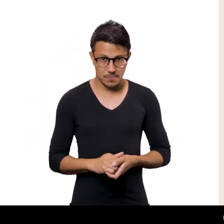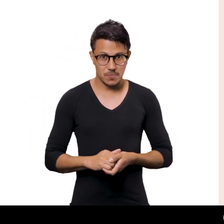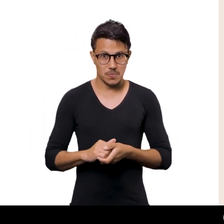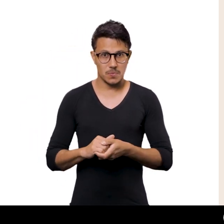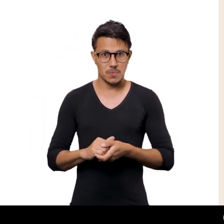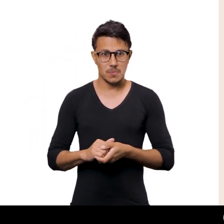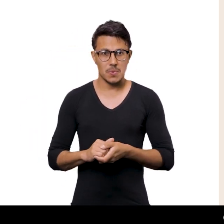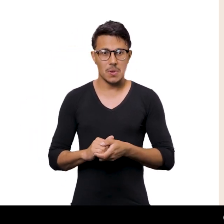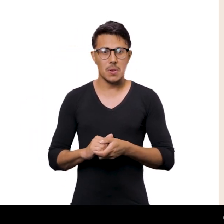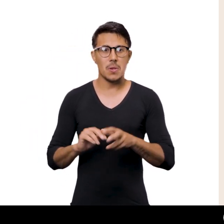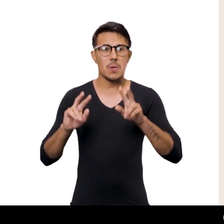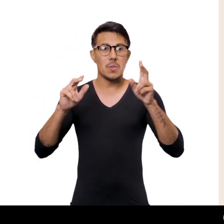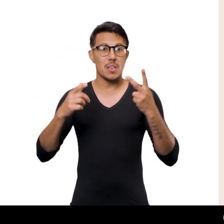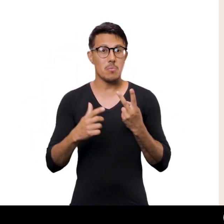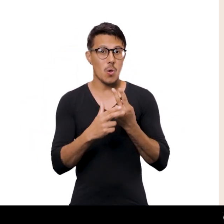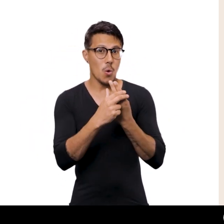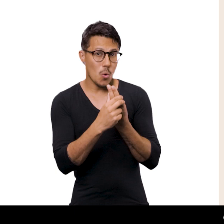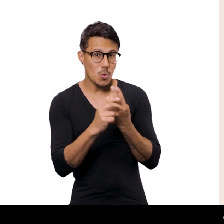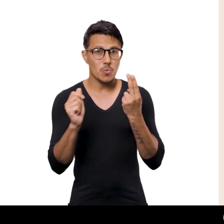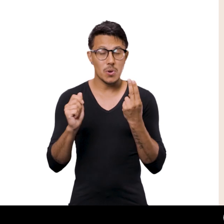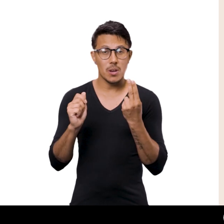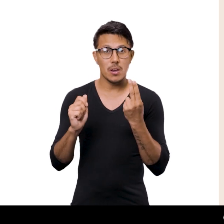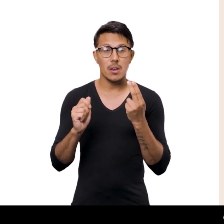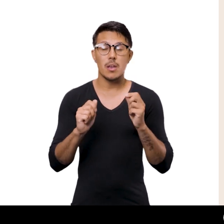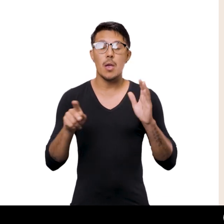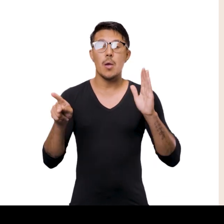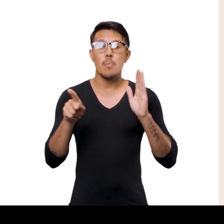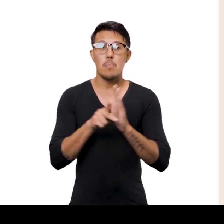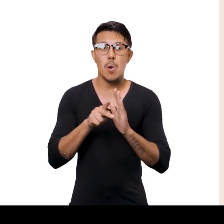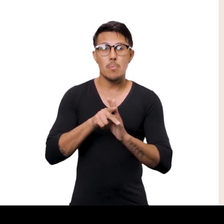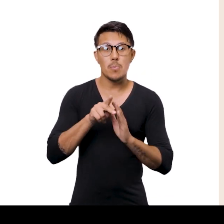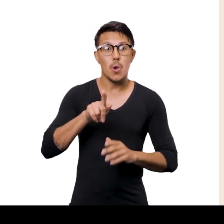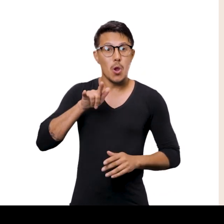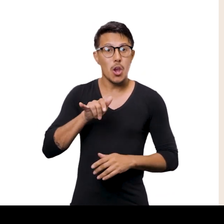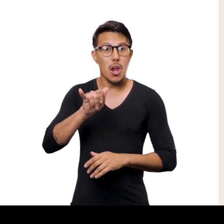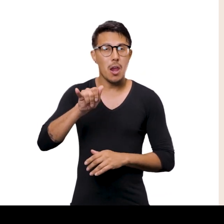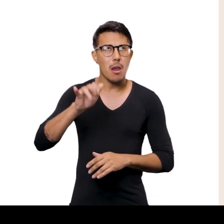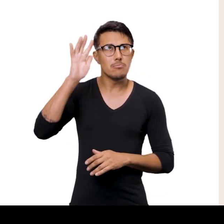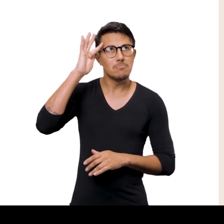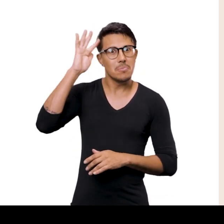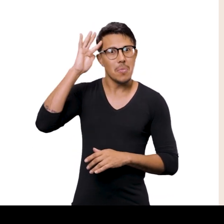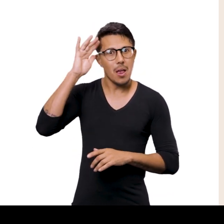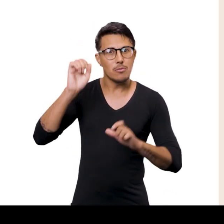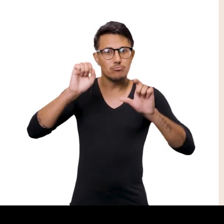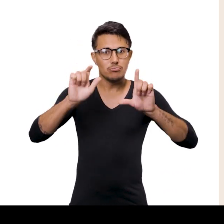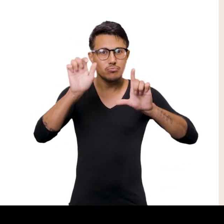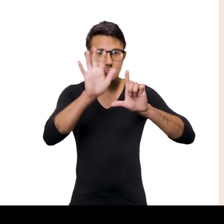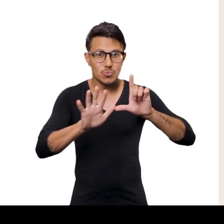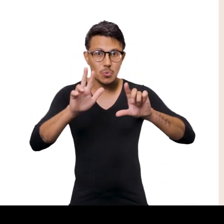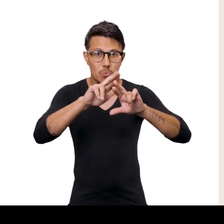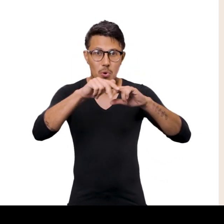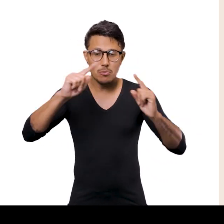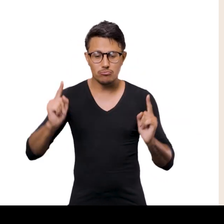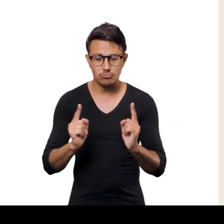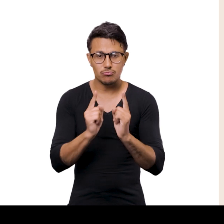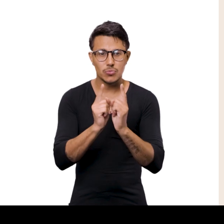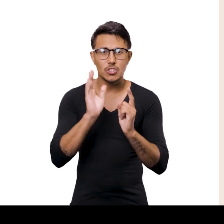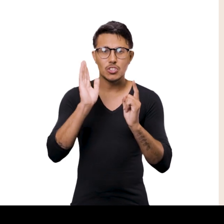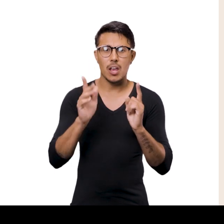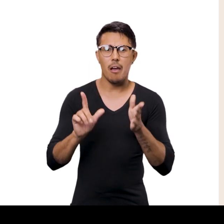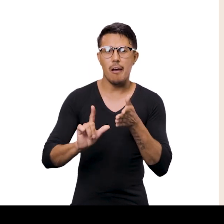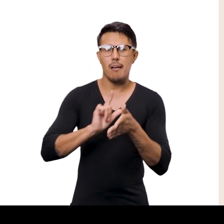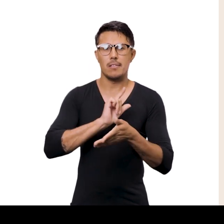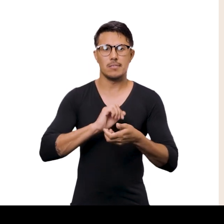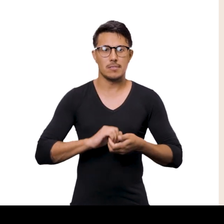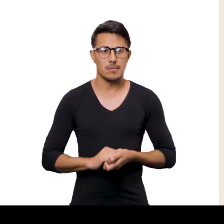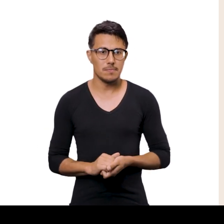O tema do duplo é primordial na imagética gay, e Leonilson já havia se aproximado dele